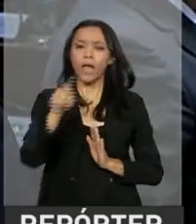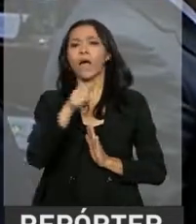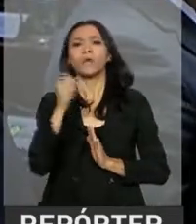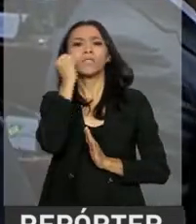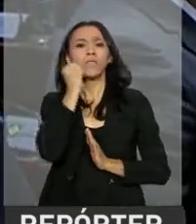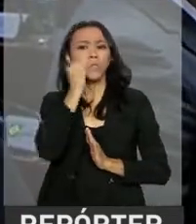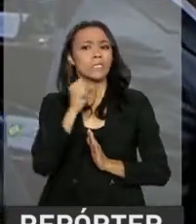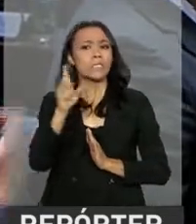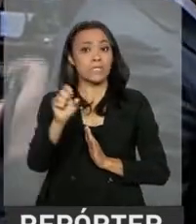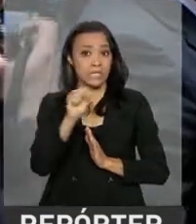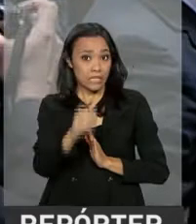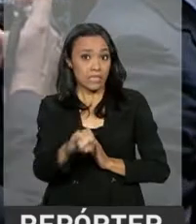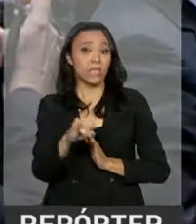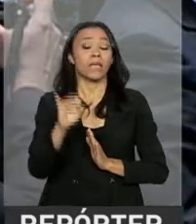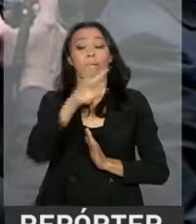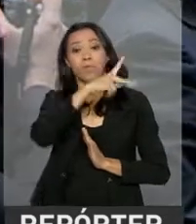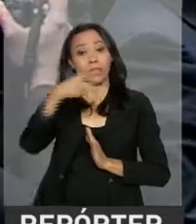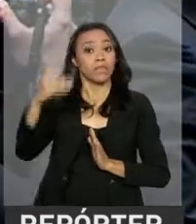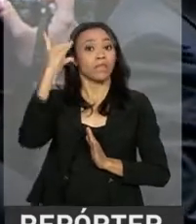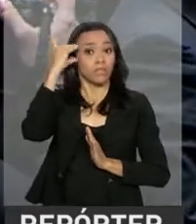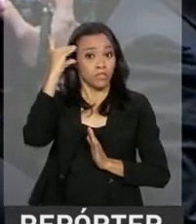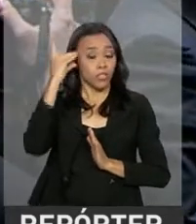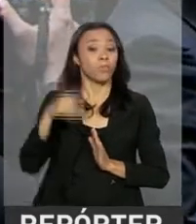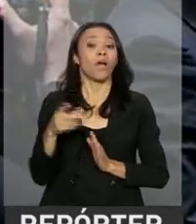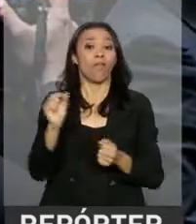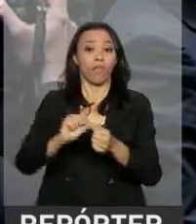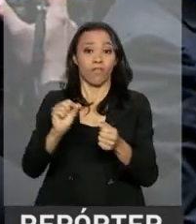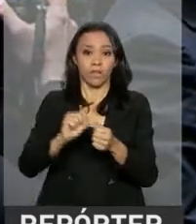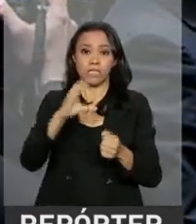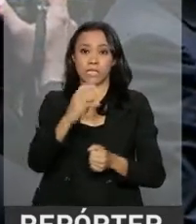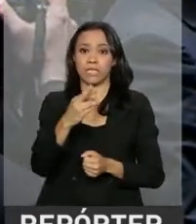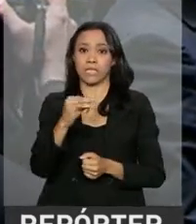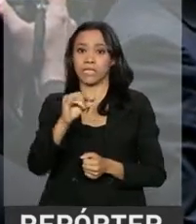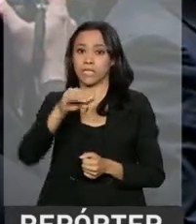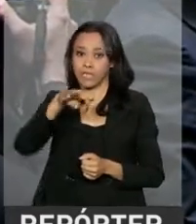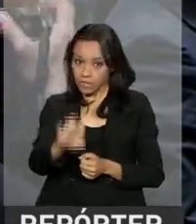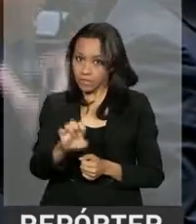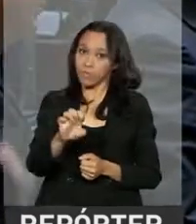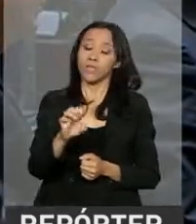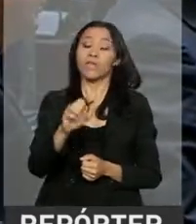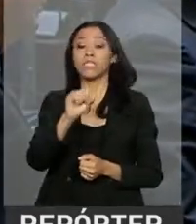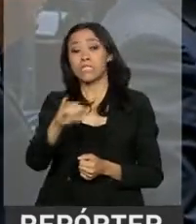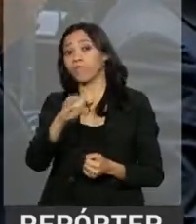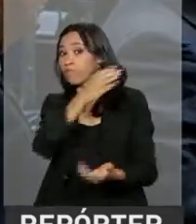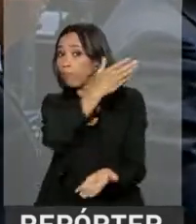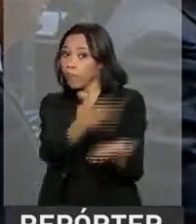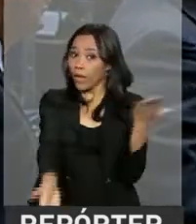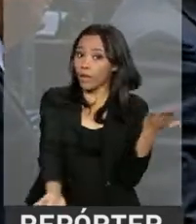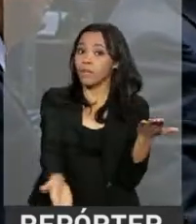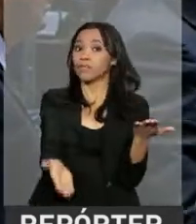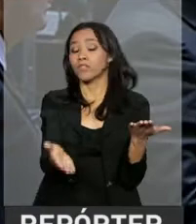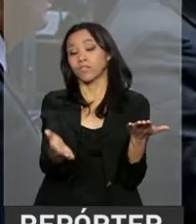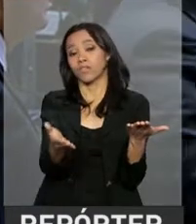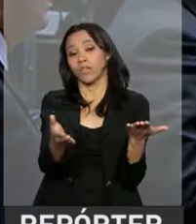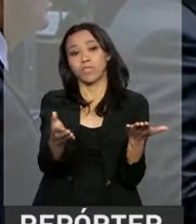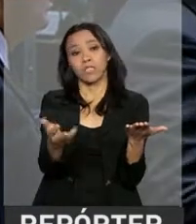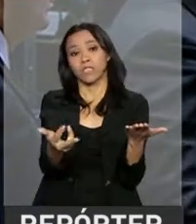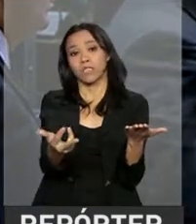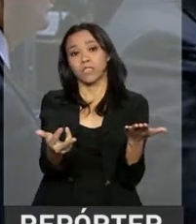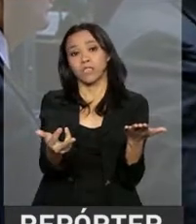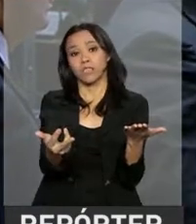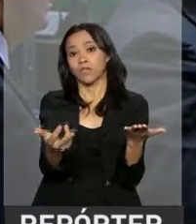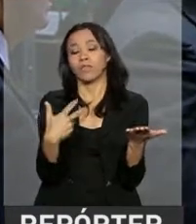Dilma Rousseff cometeu crime de responsabilidade e se ela deve ser condenada à perda do mandato e ficar sem